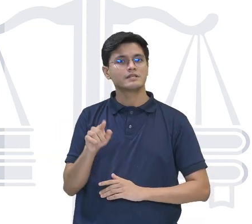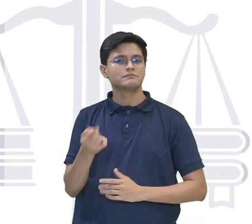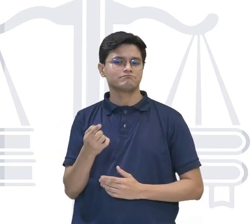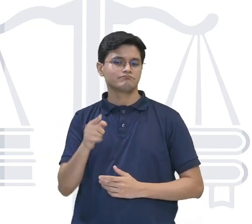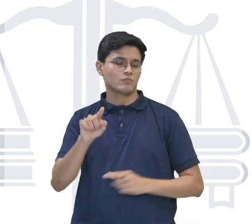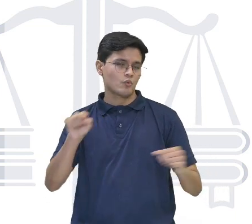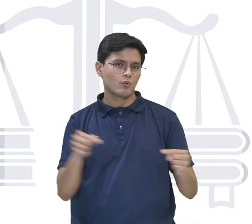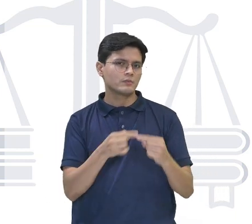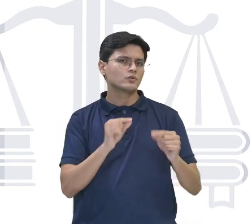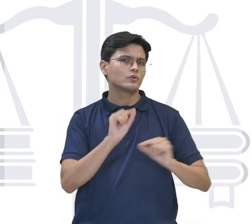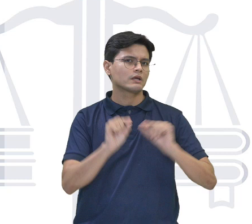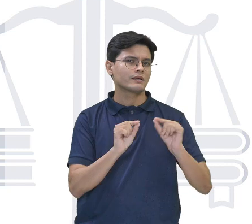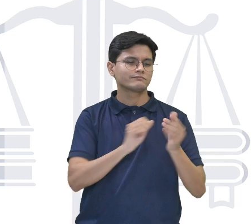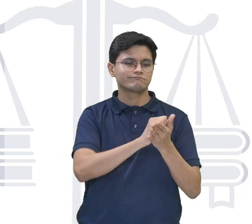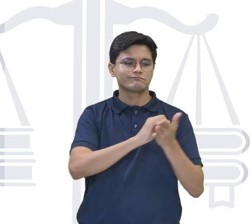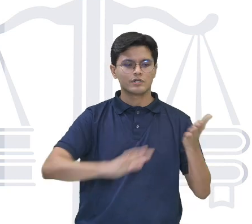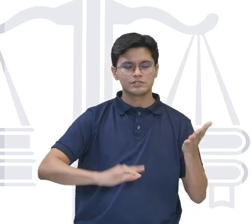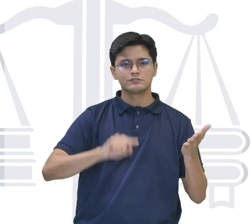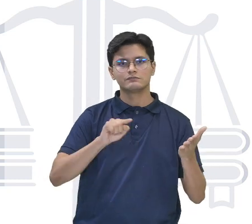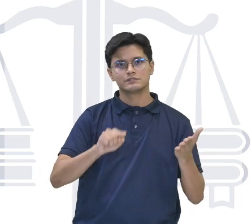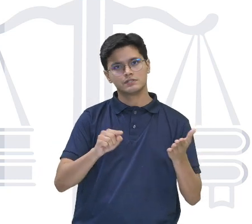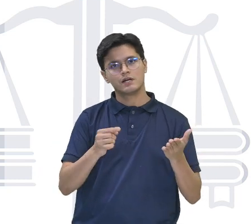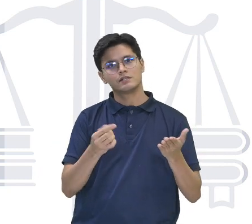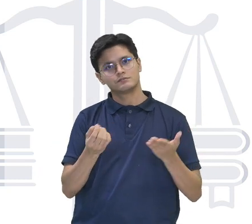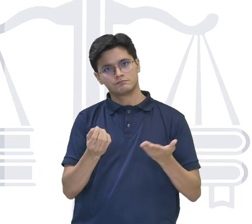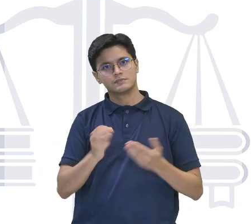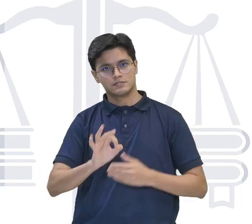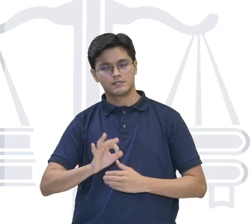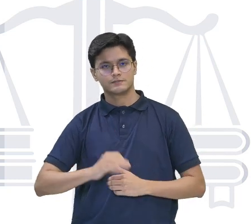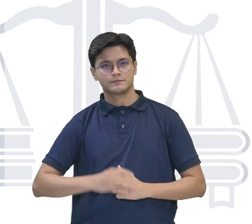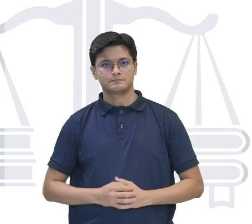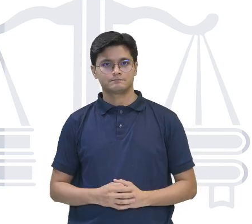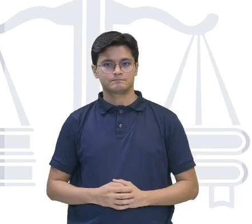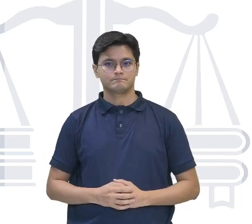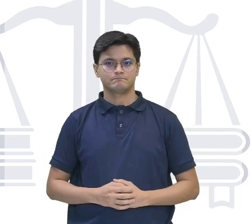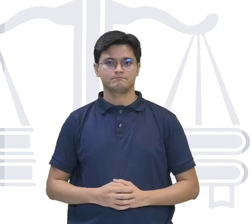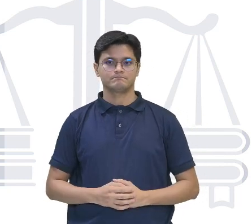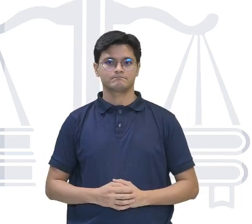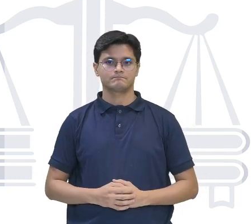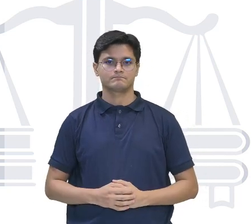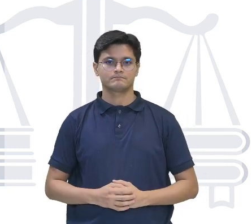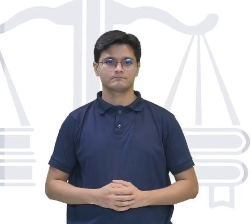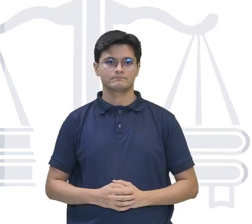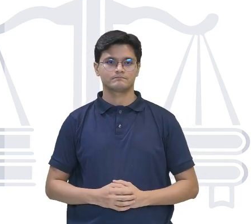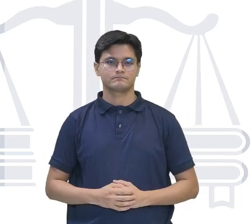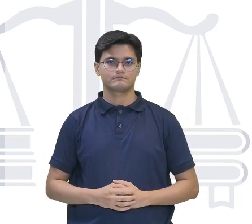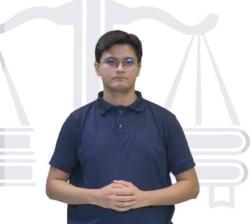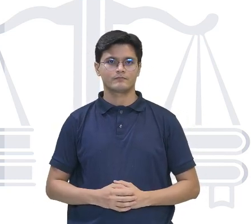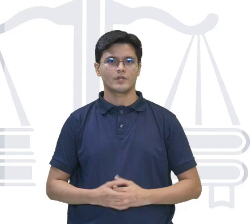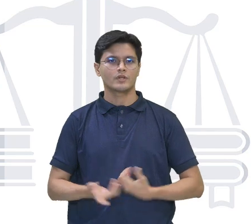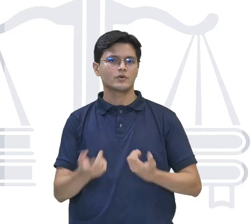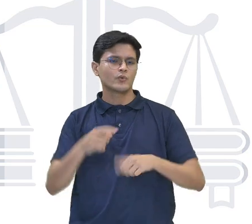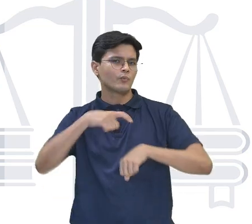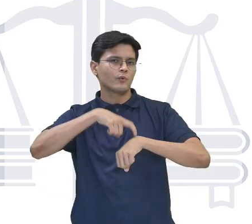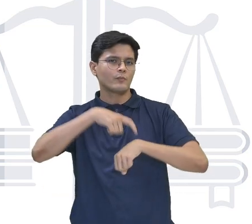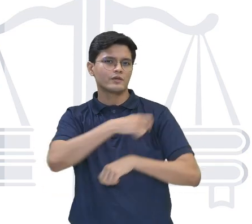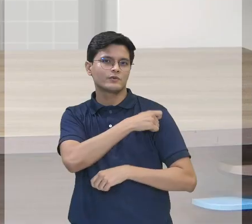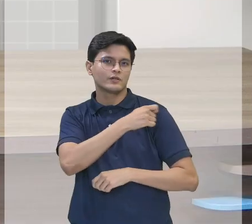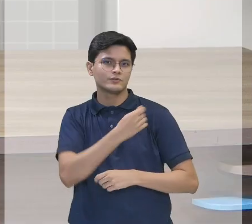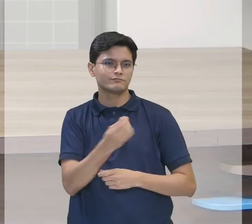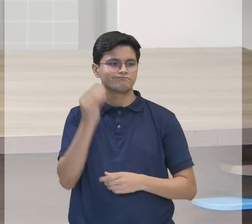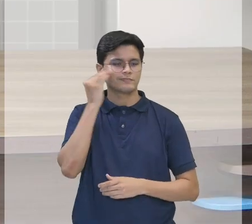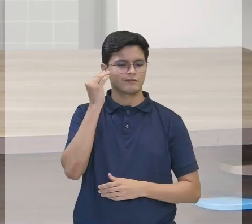que normalmente ela é uma tarefa ou uma atividade. E quando você está tentando resolver, e você julga ali